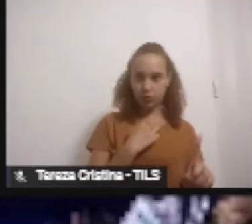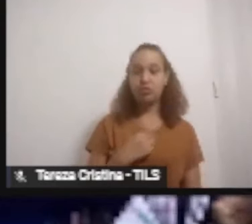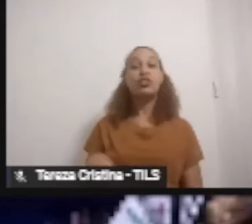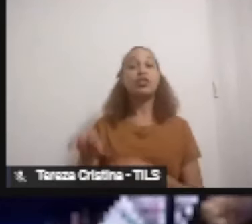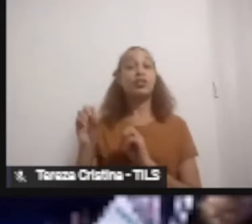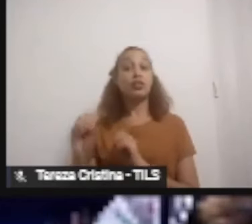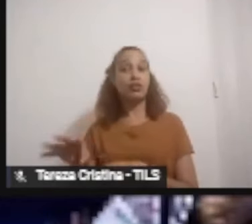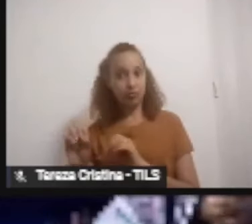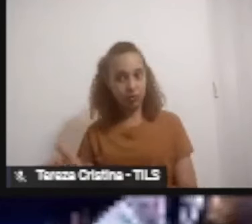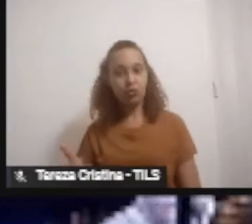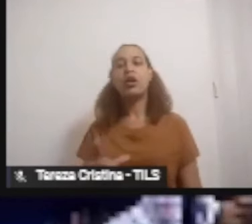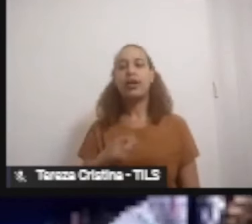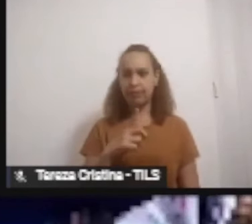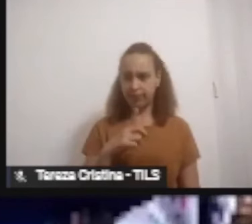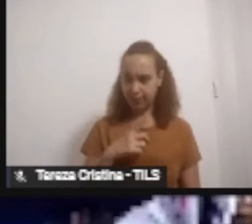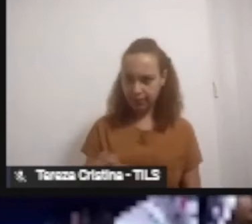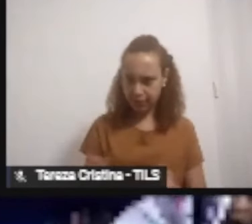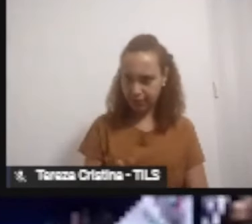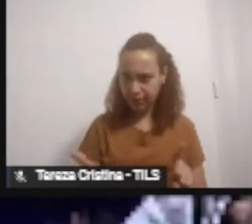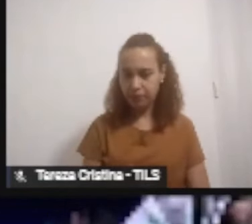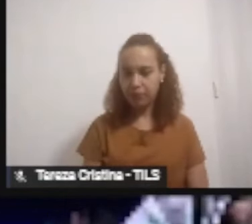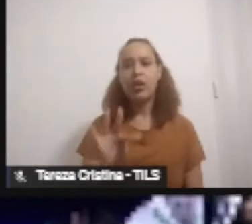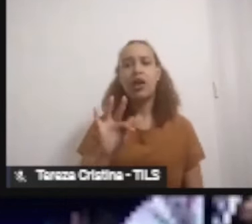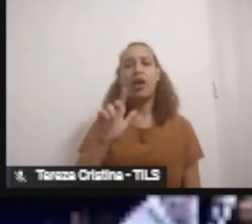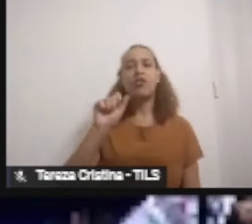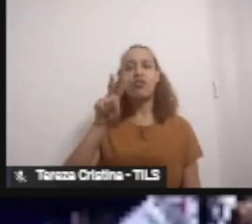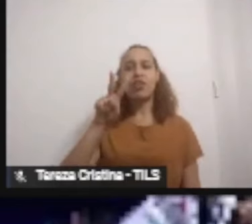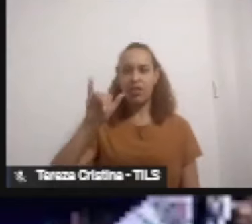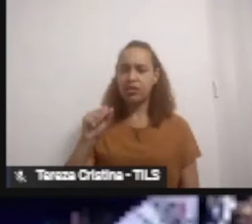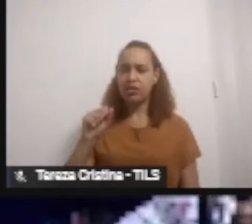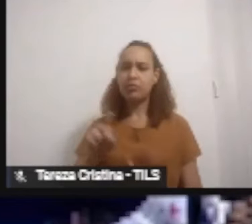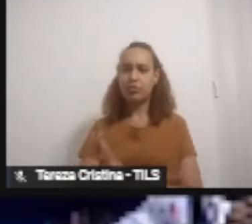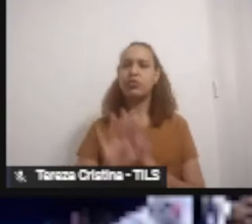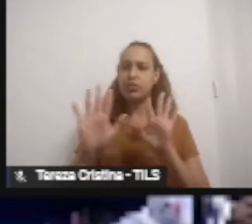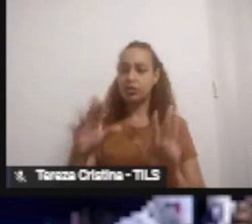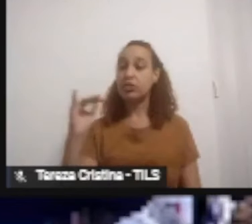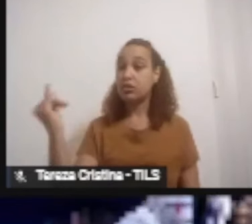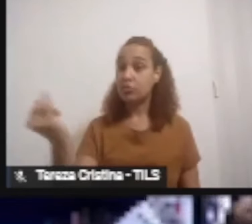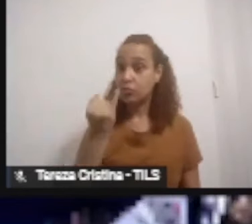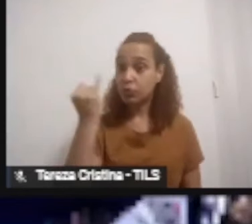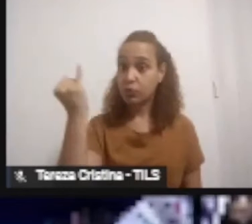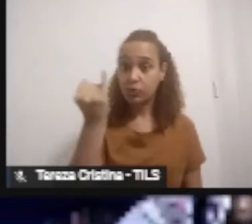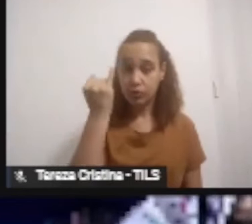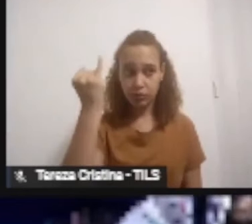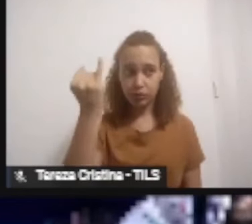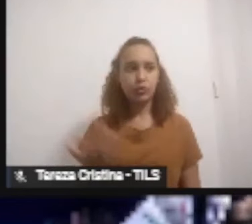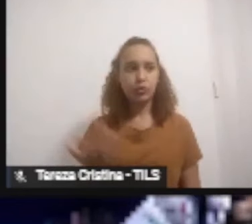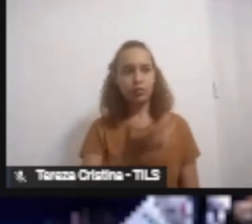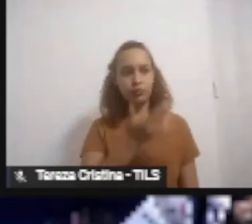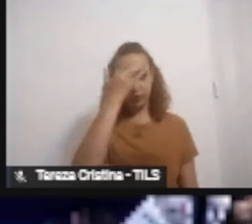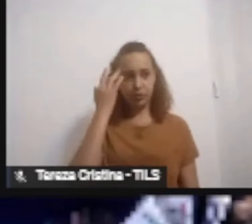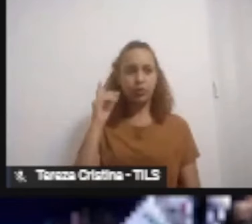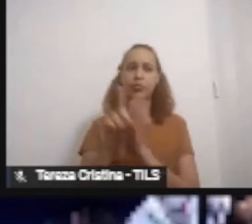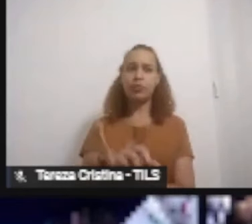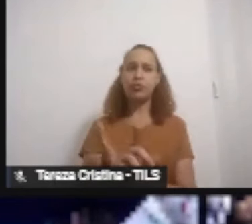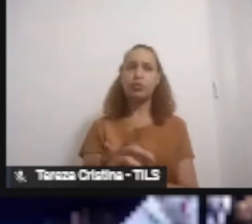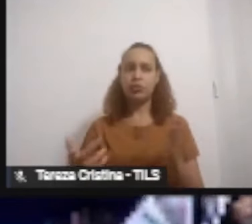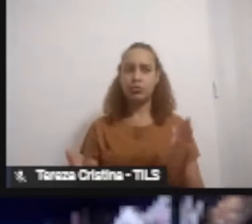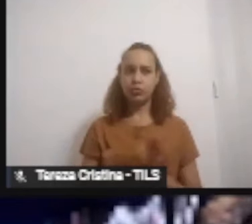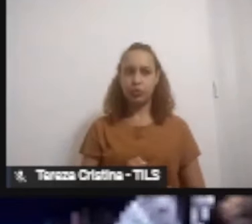ela vai ficar depois, tá bom? A Flávia que estava perguntando. Carol, uma pergunta muito importante que foi feita aqui, alguém perguntou, como